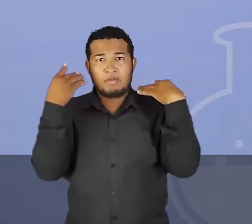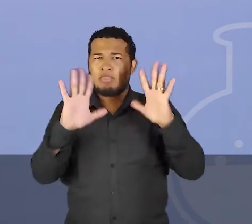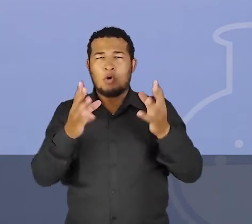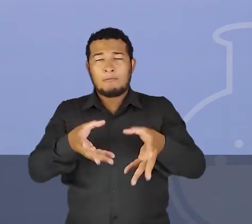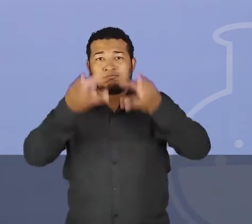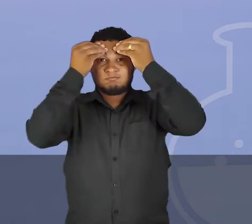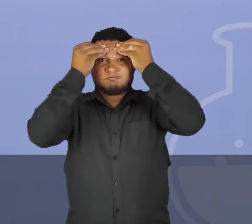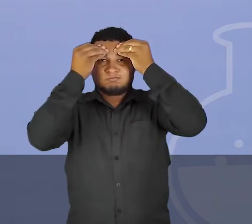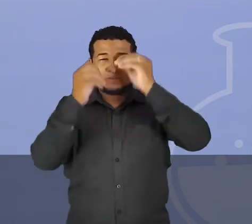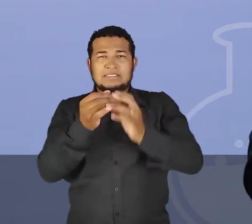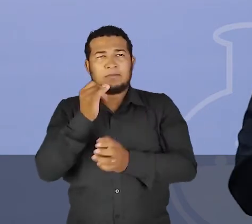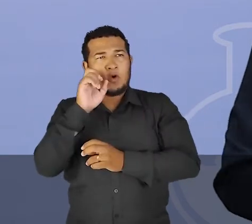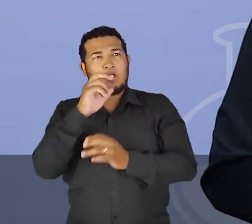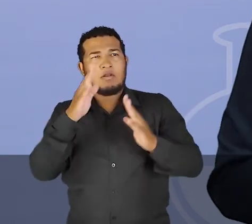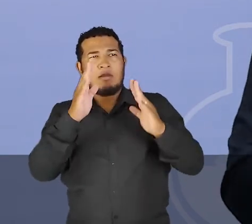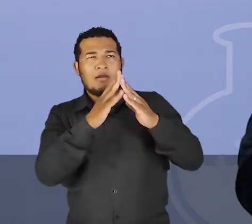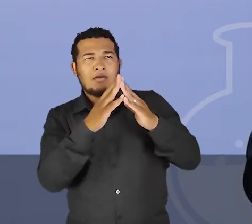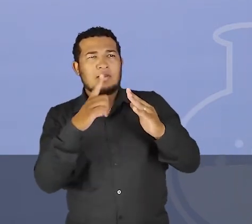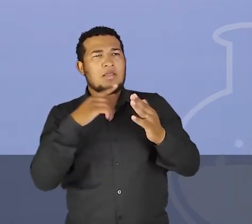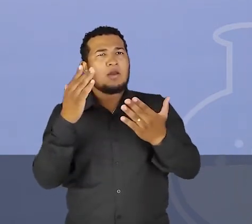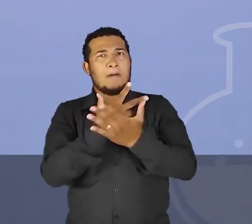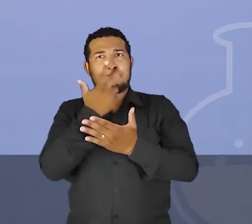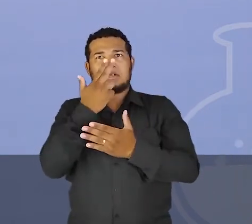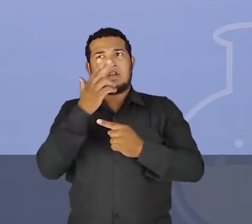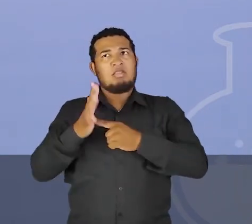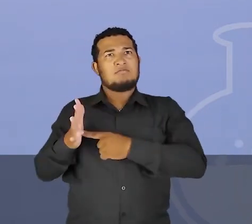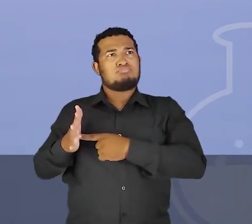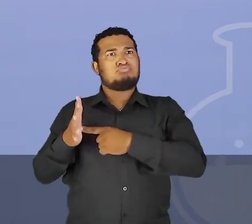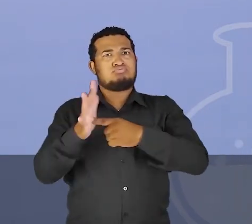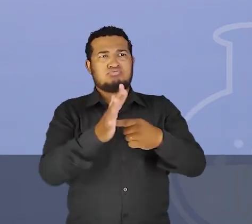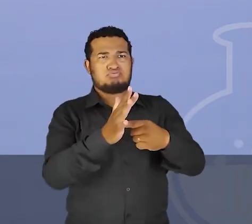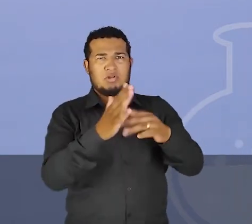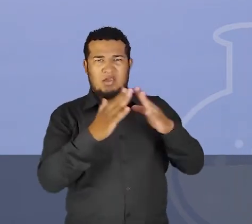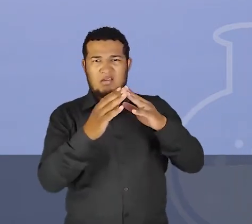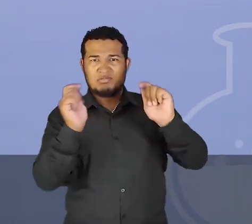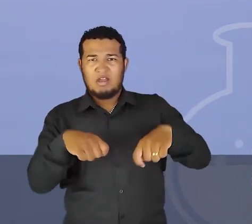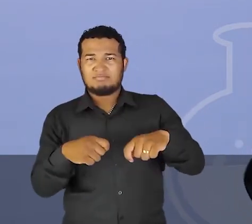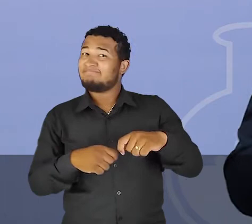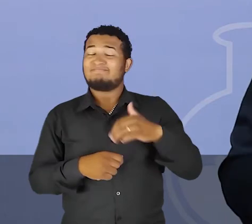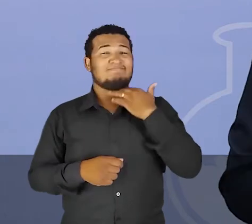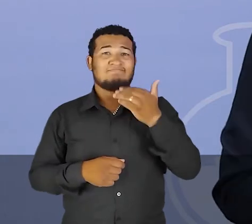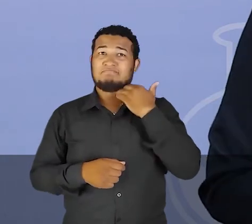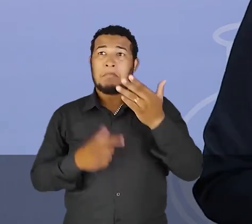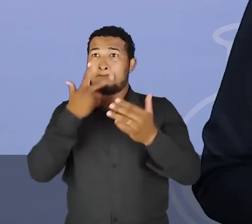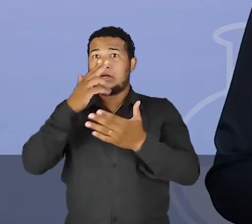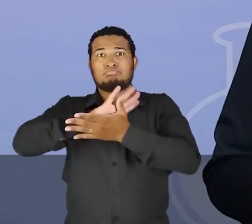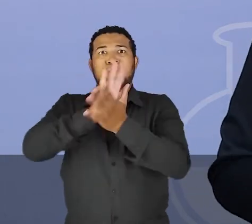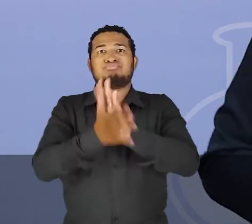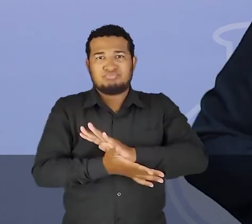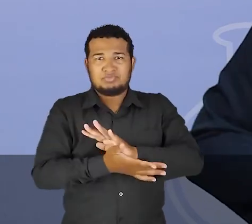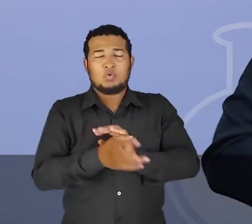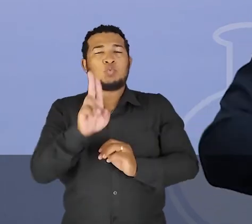você tem um jardim em casa, você já pensou em alguma vez entrar com um trator no seu jardim? Claro que não, né? Vai destruir tudo. Você